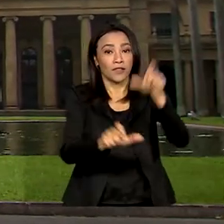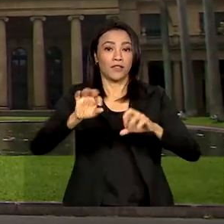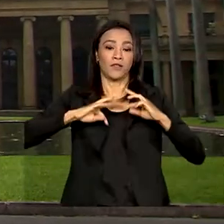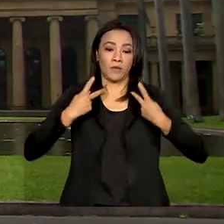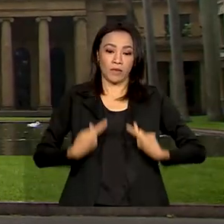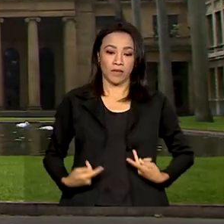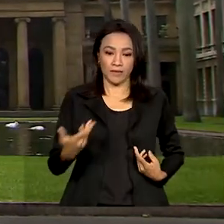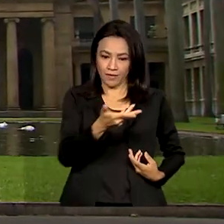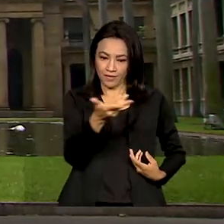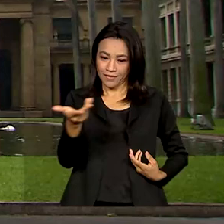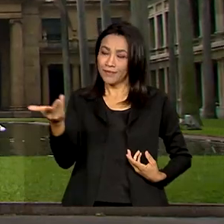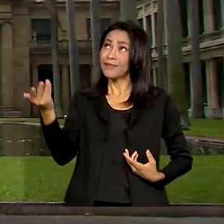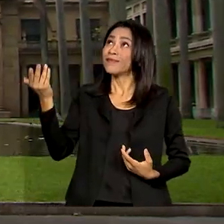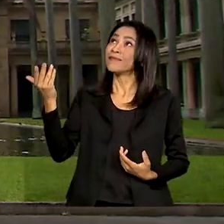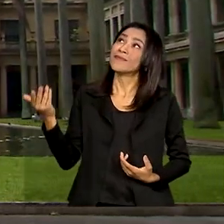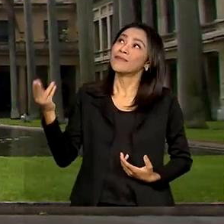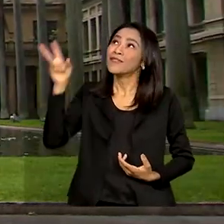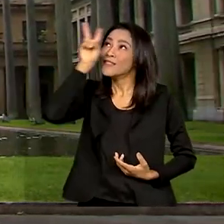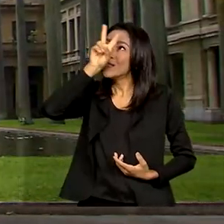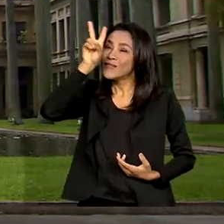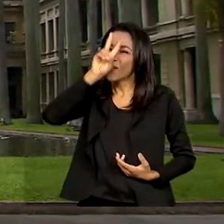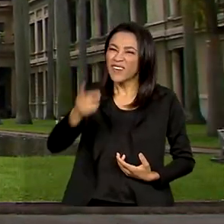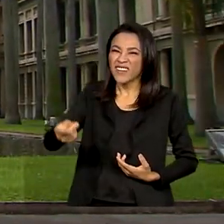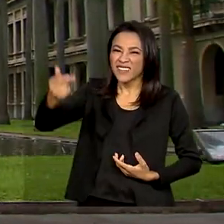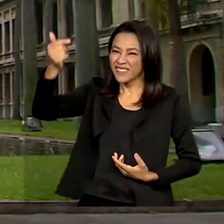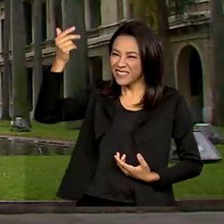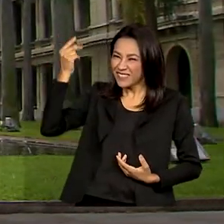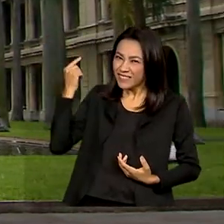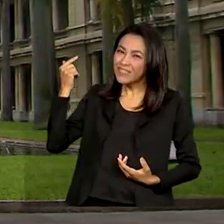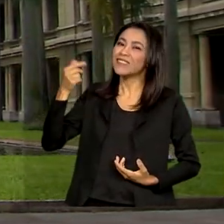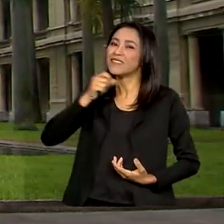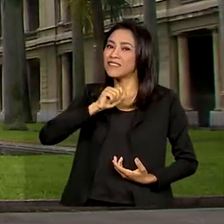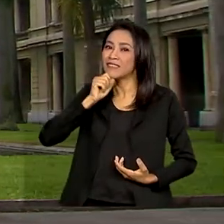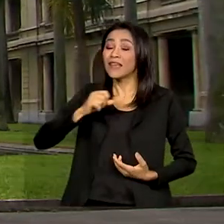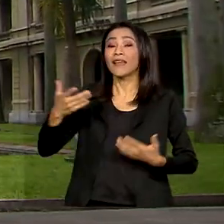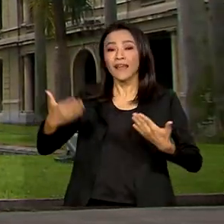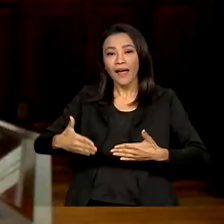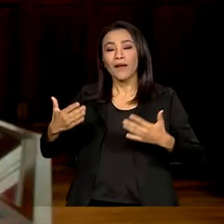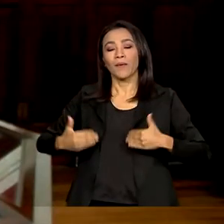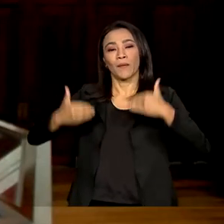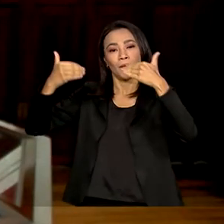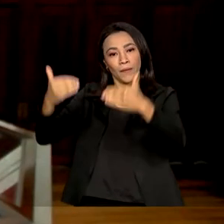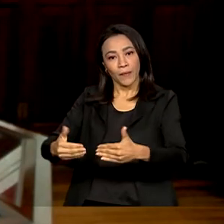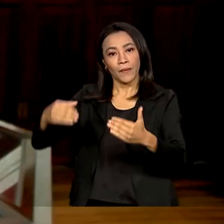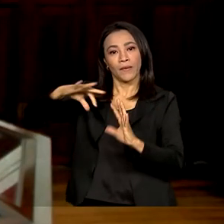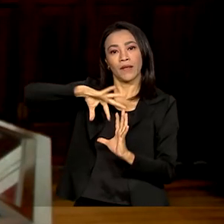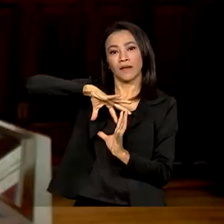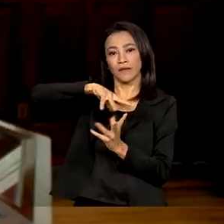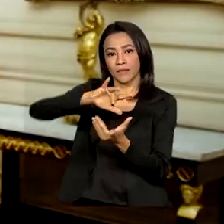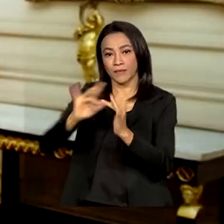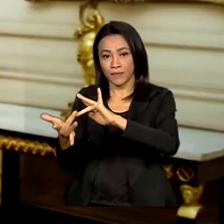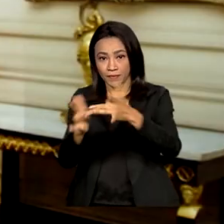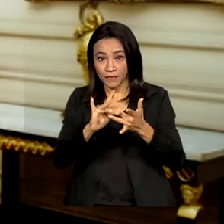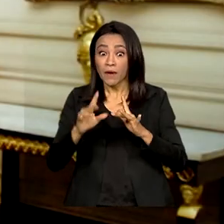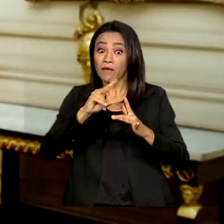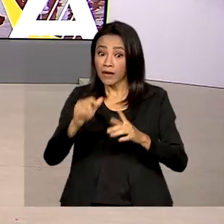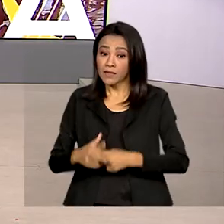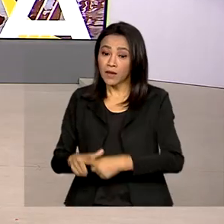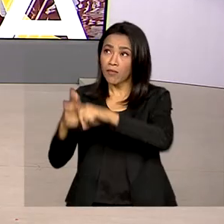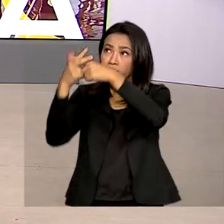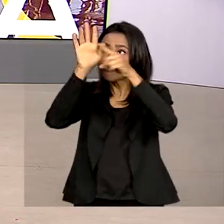preservada. Palácio Itamaraty, antiga sede do Ministério das Relações Exteriores, vai ser restaurado no Rio de